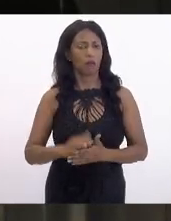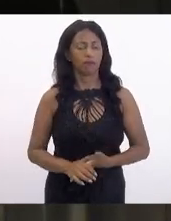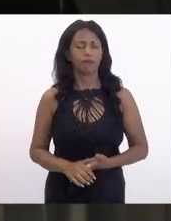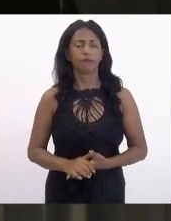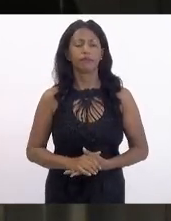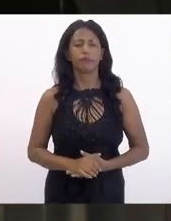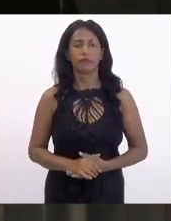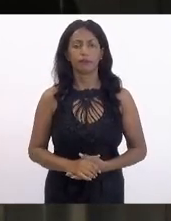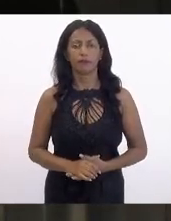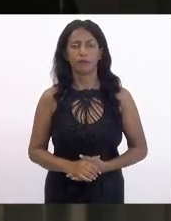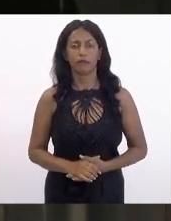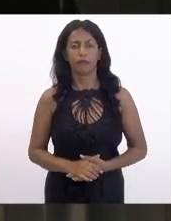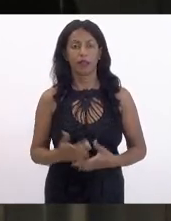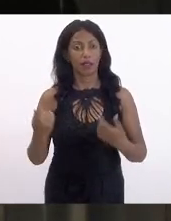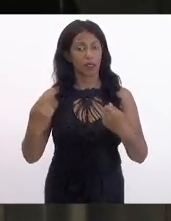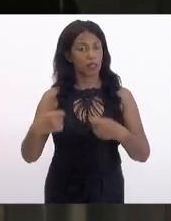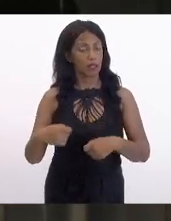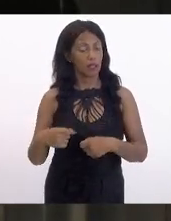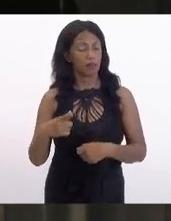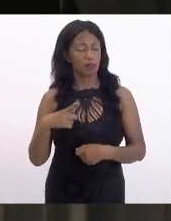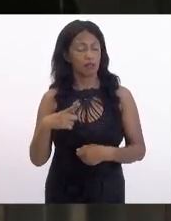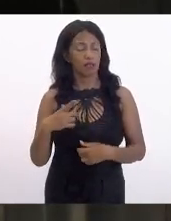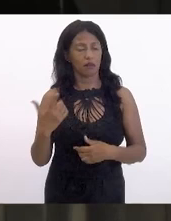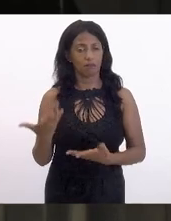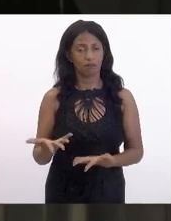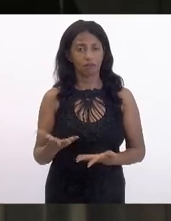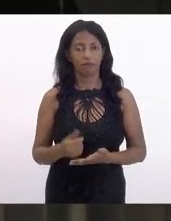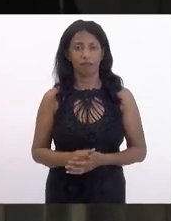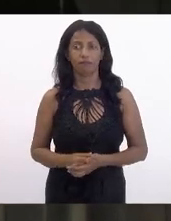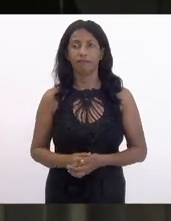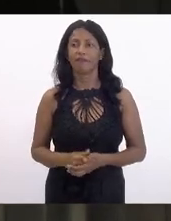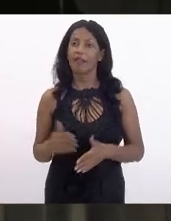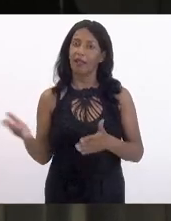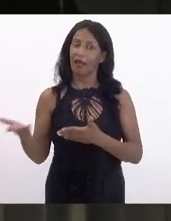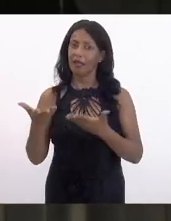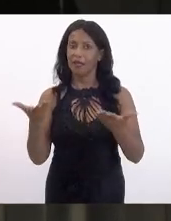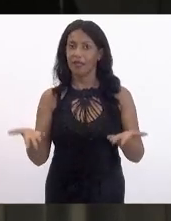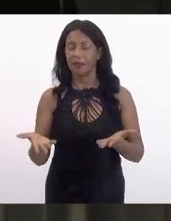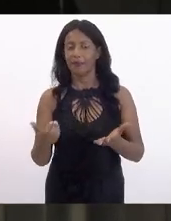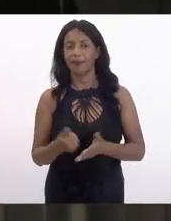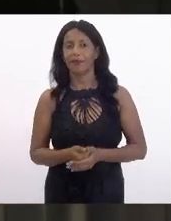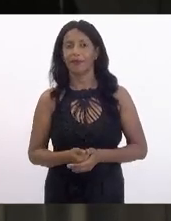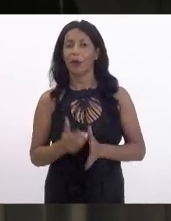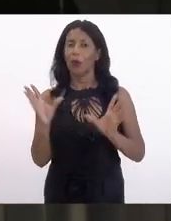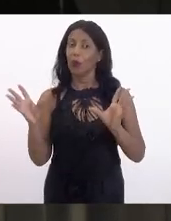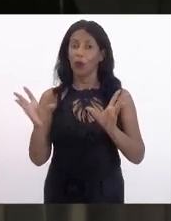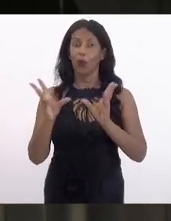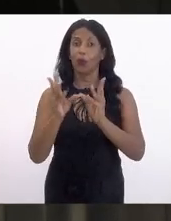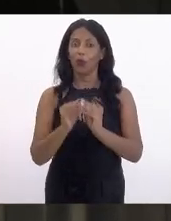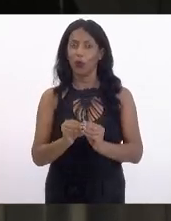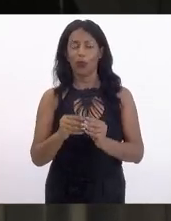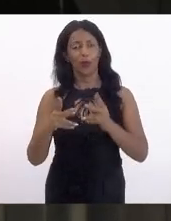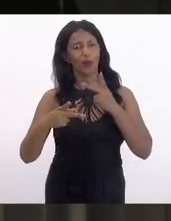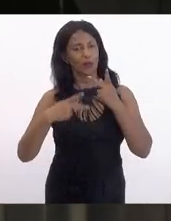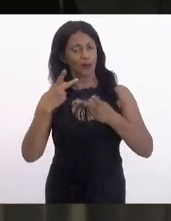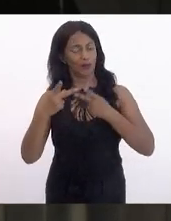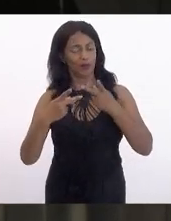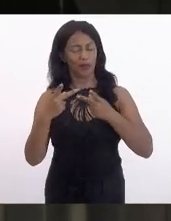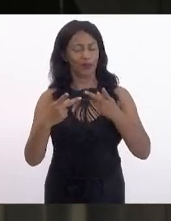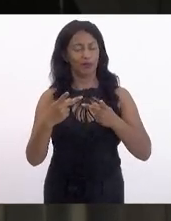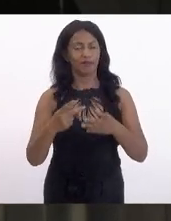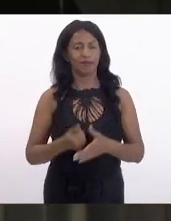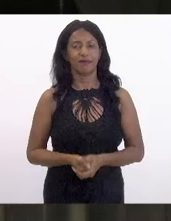Justus que deveria ter assim poxa o presidente conclua aqui as minhas